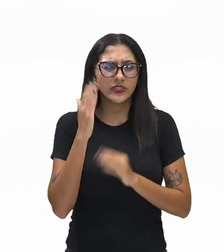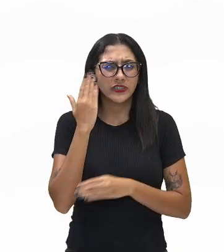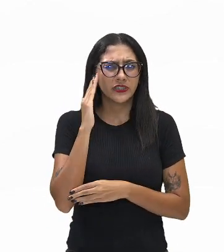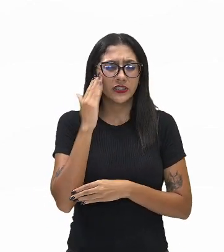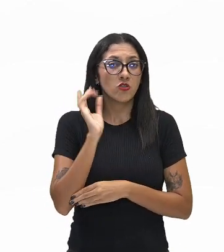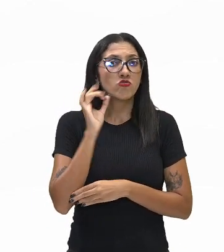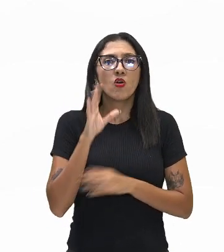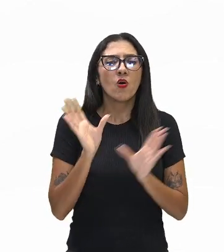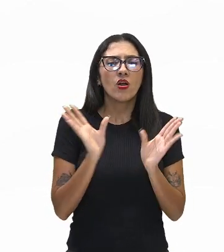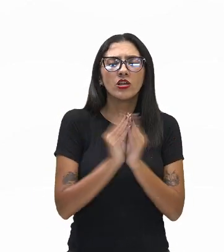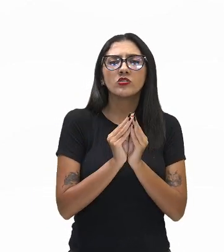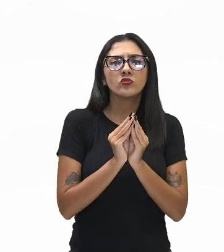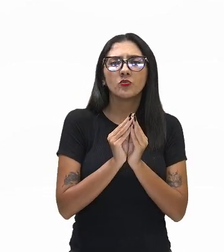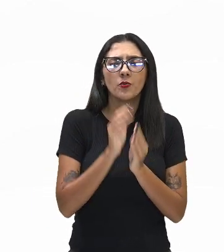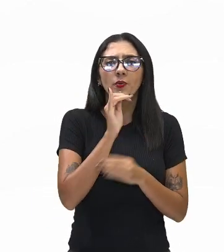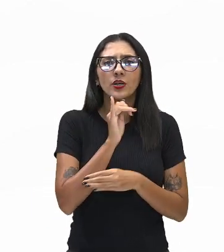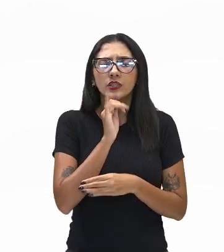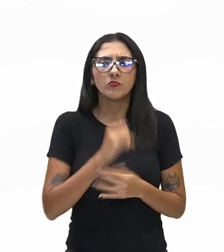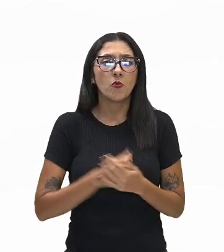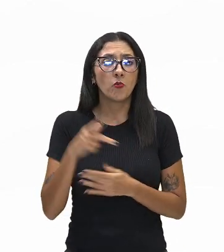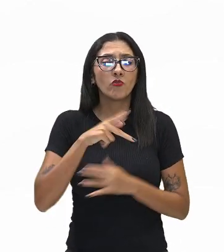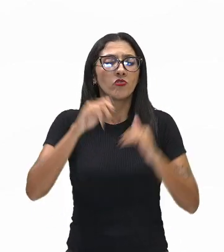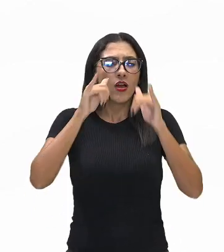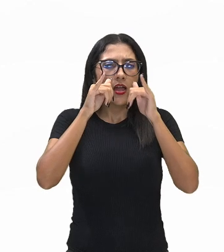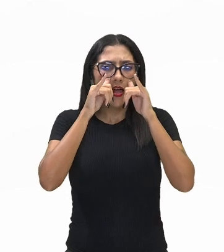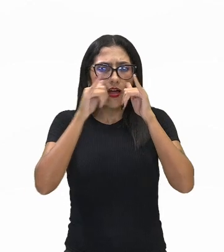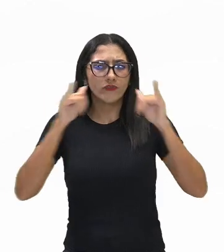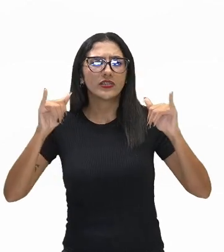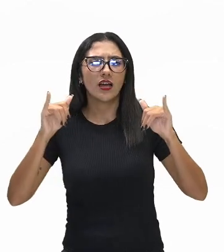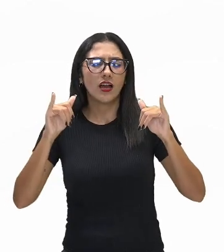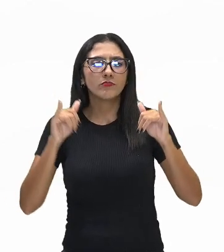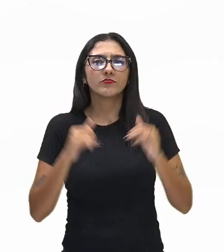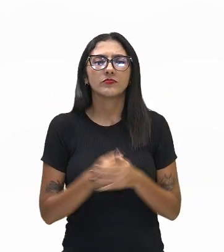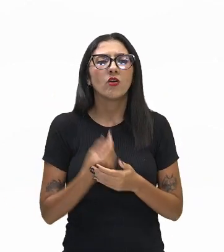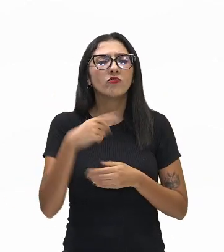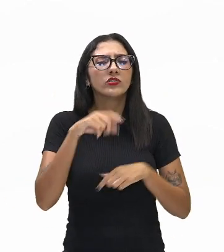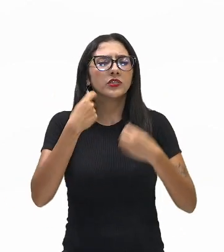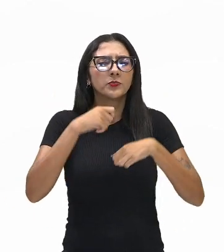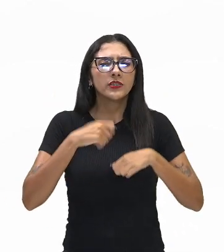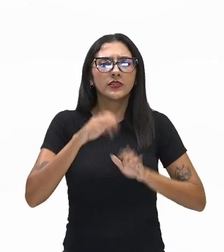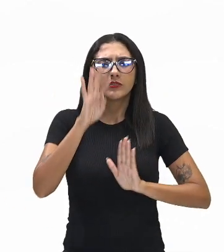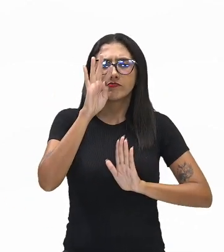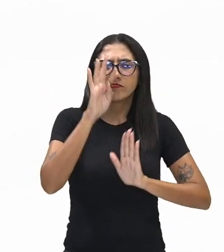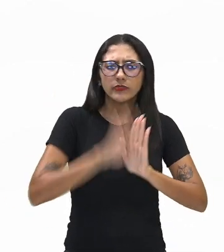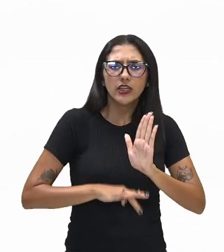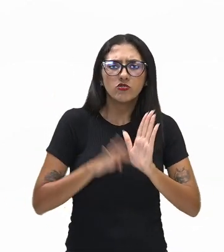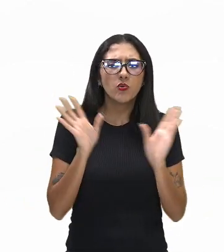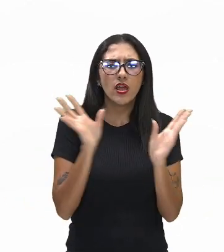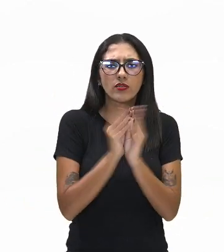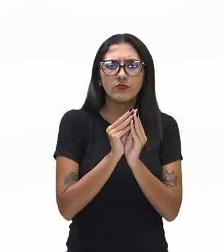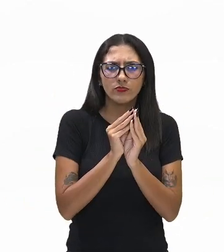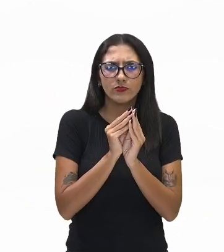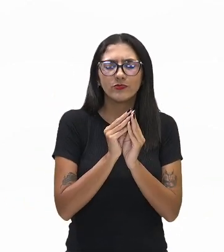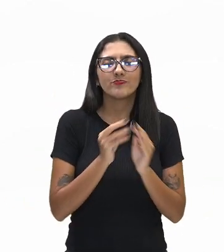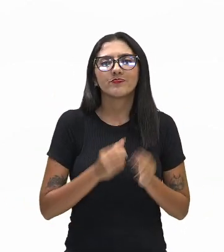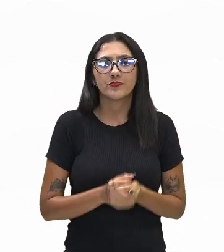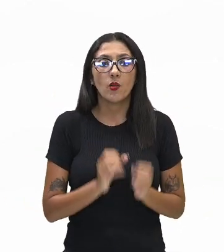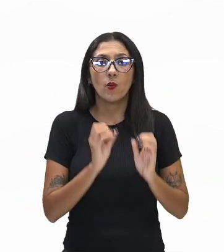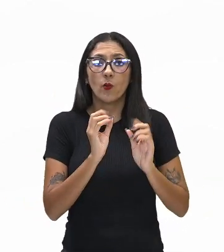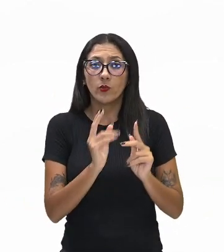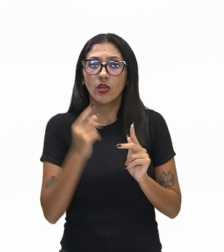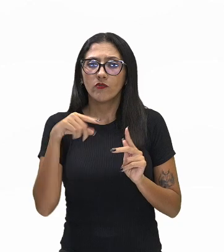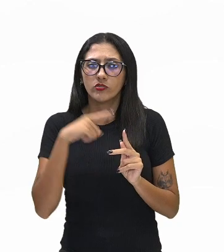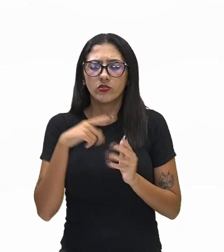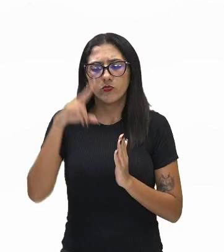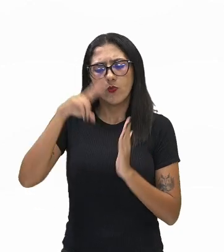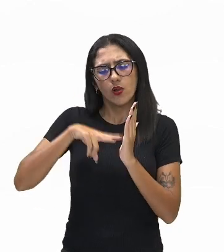resumo. O professor vai dizer, olha, faça um resumo aqui desse texto. Aí você vai ler o texto, vai pegar os